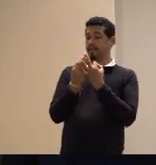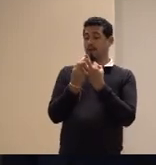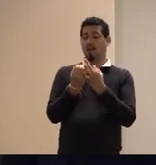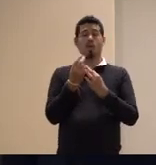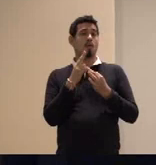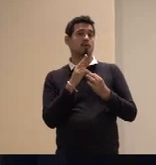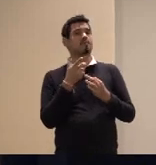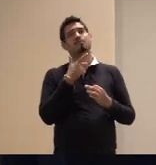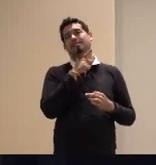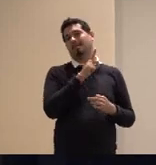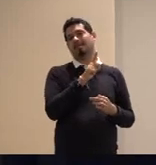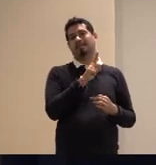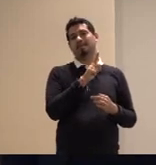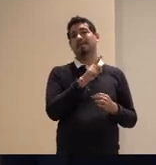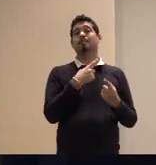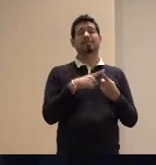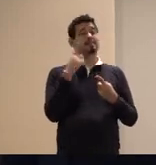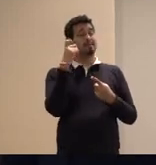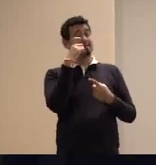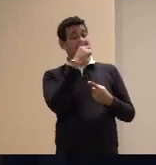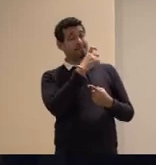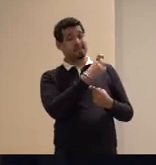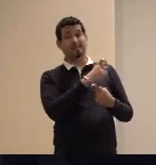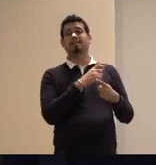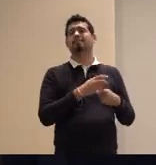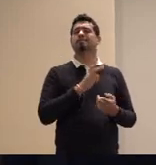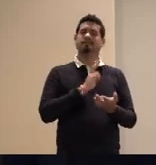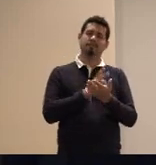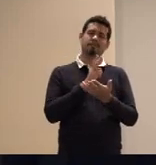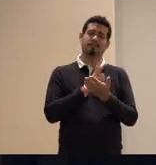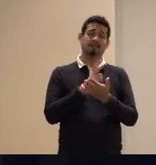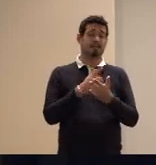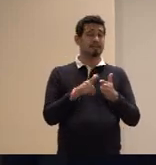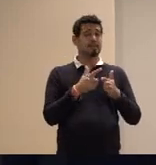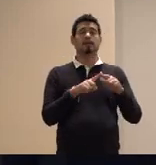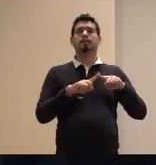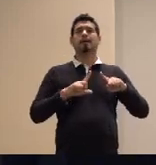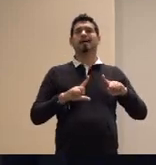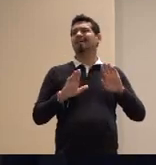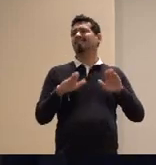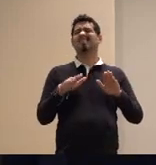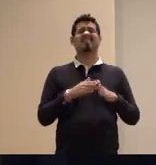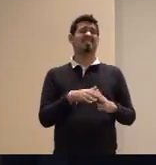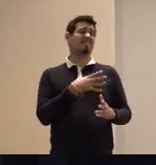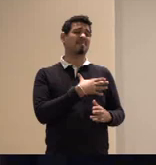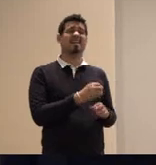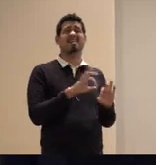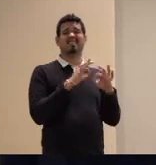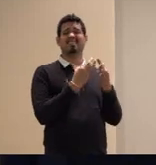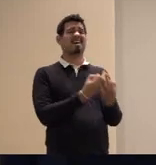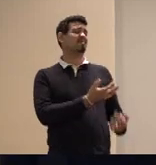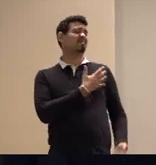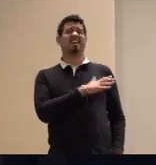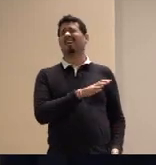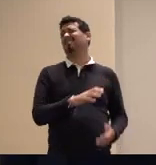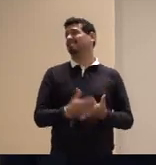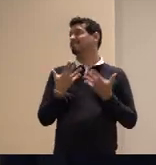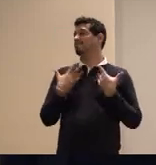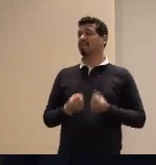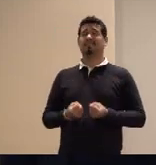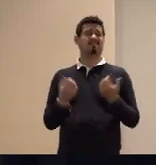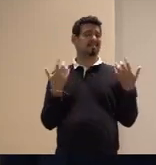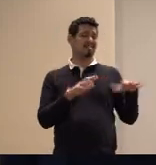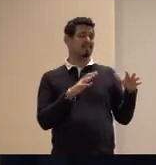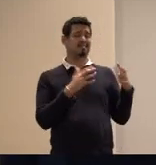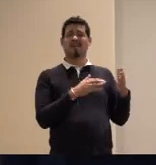consegue, porque é difícil, troca o chip toda hora, ou o pai não quer ir buscar mesmo. Diz, não, estou cansado, não quero mais,